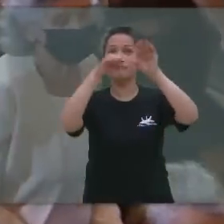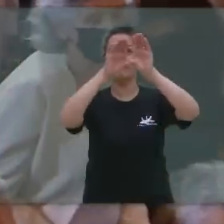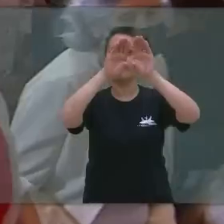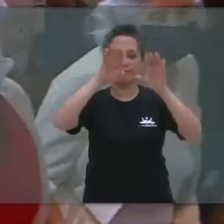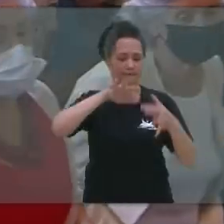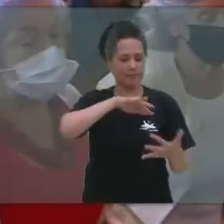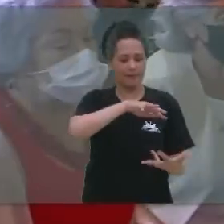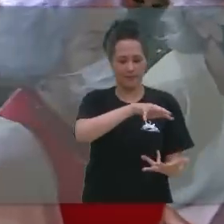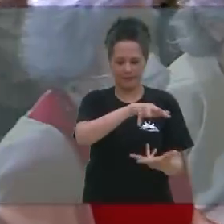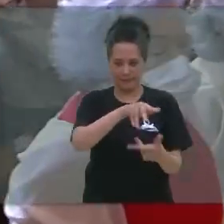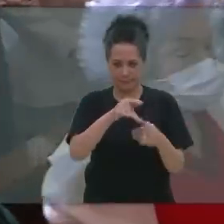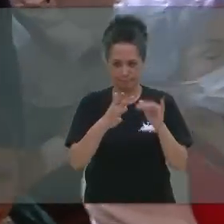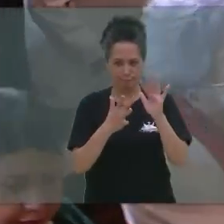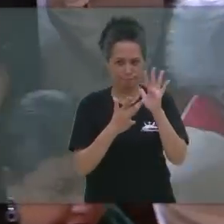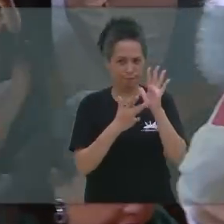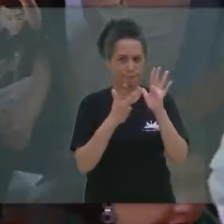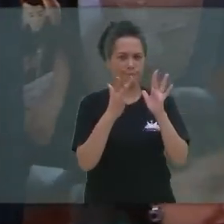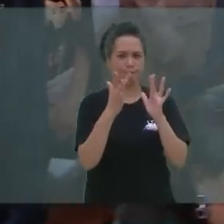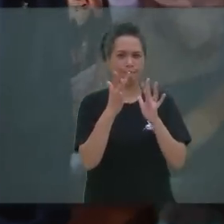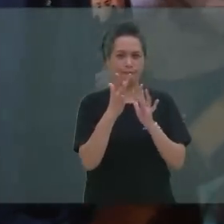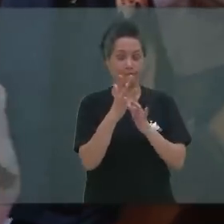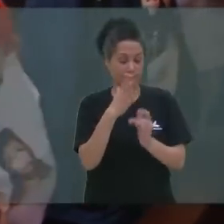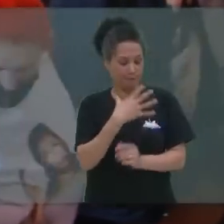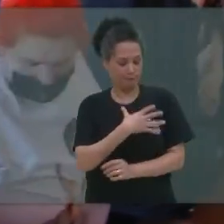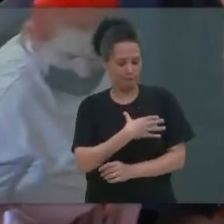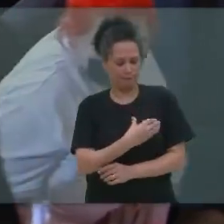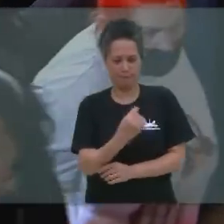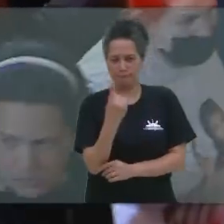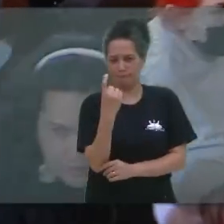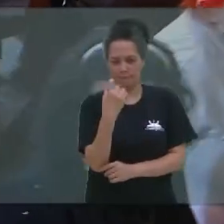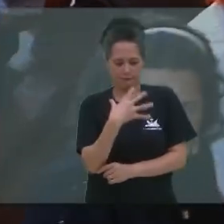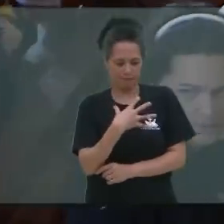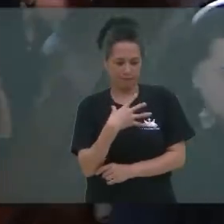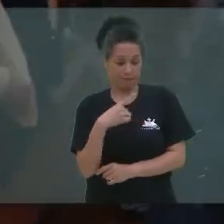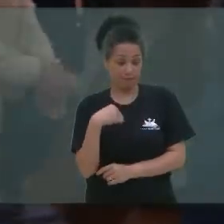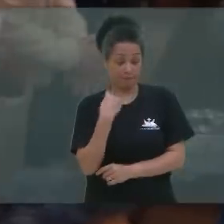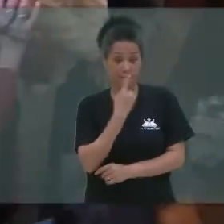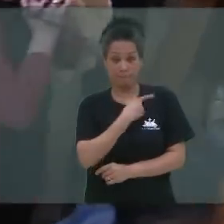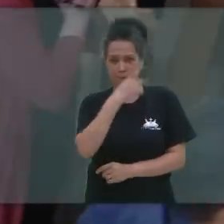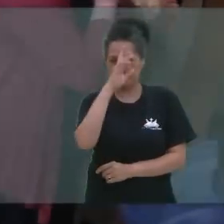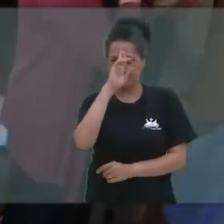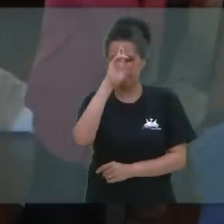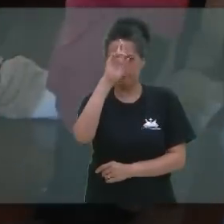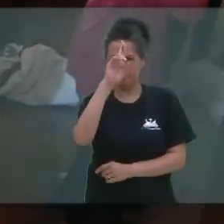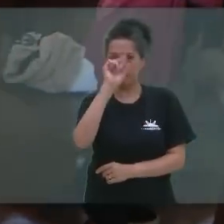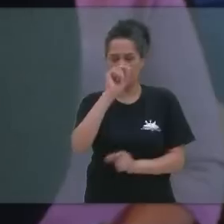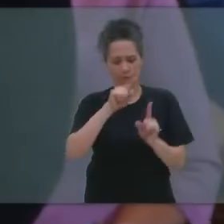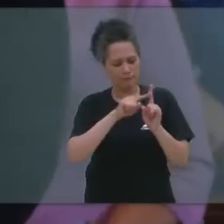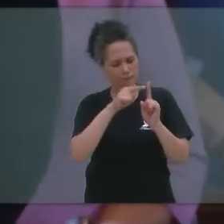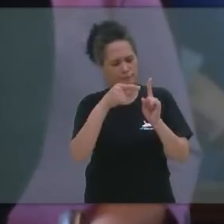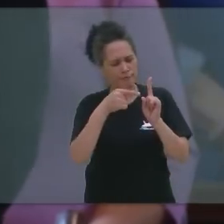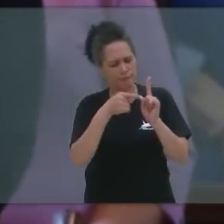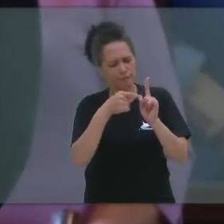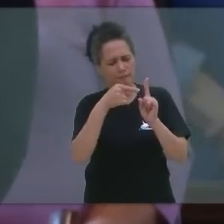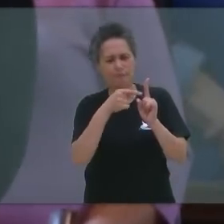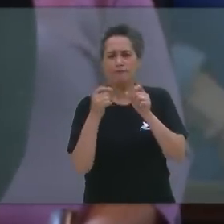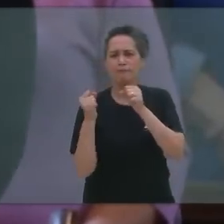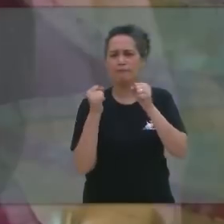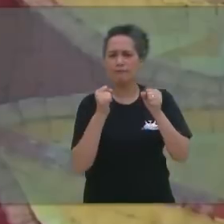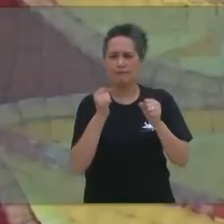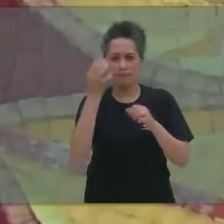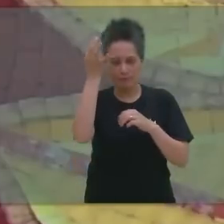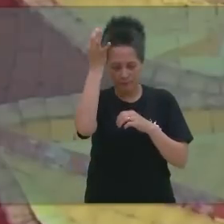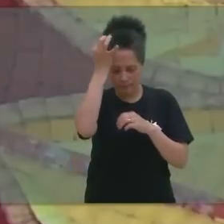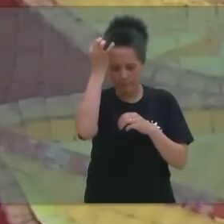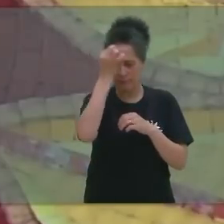do céu e da terra, e em Jesus Cristo, seu único Filho, nosso Senhor, que foi concebido